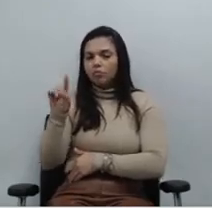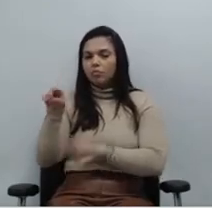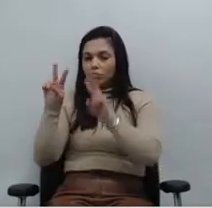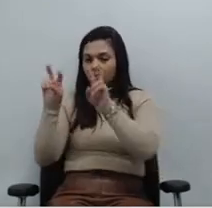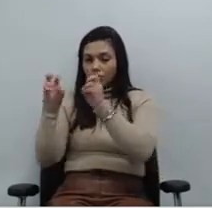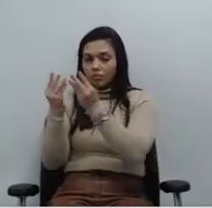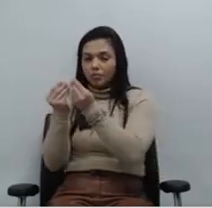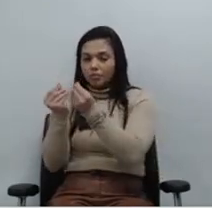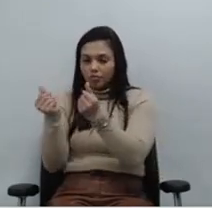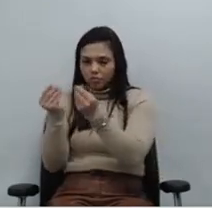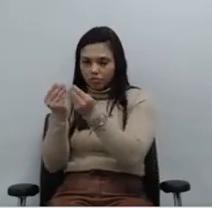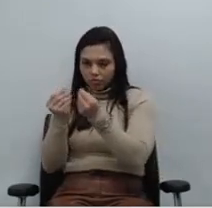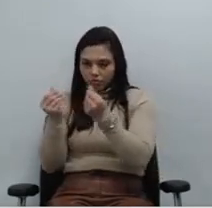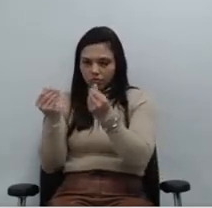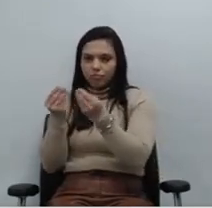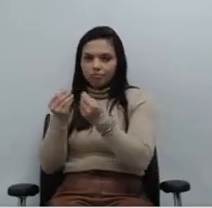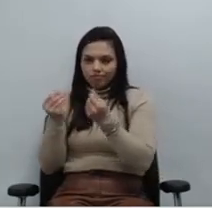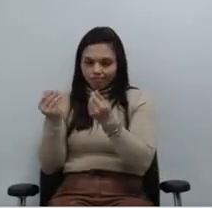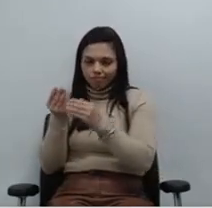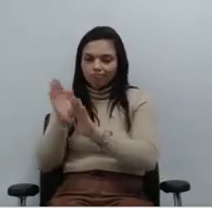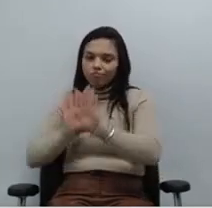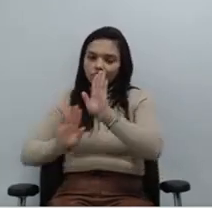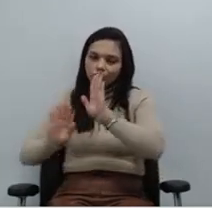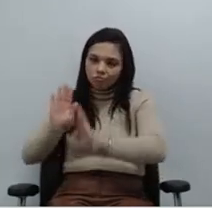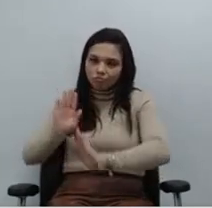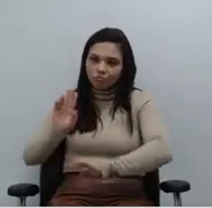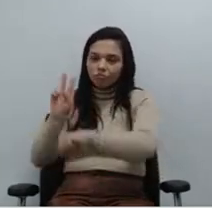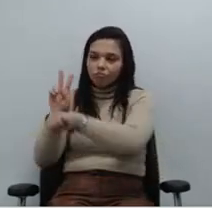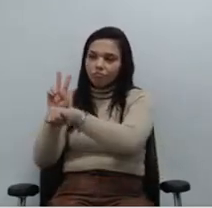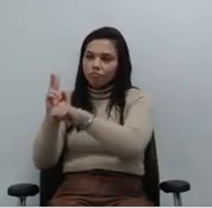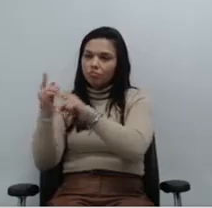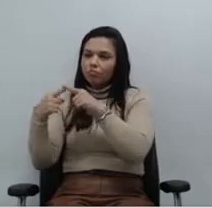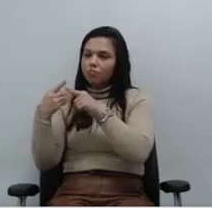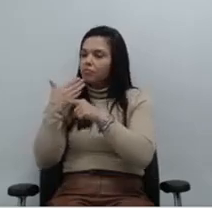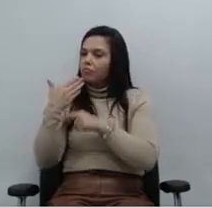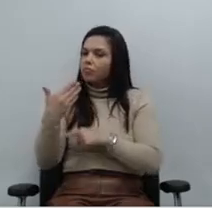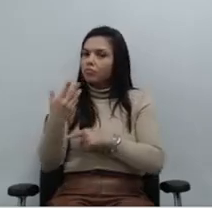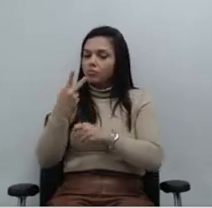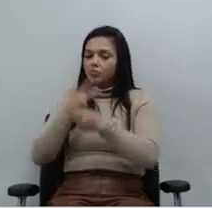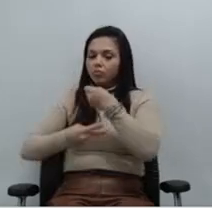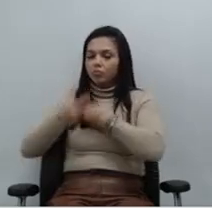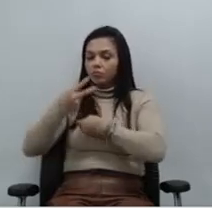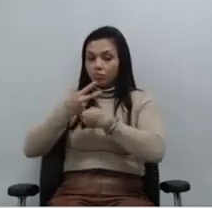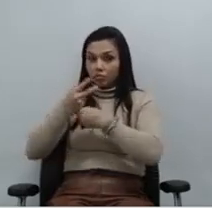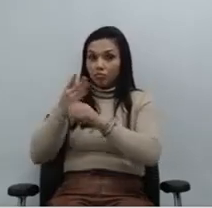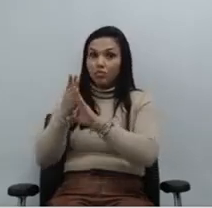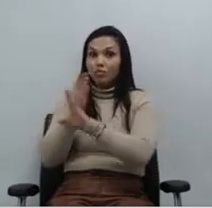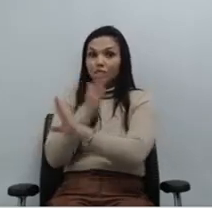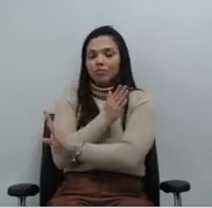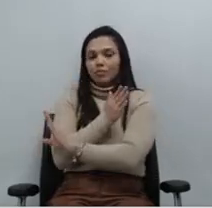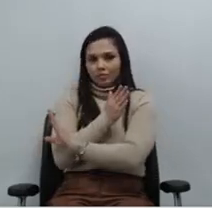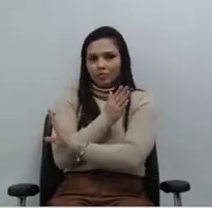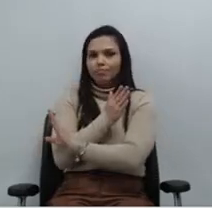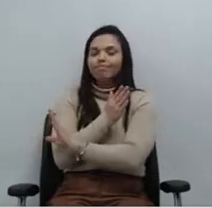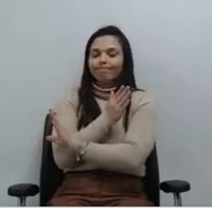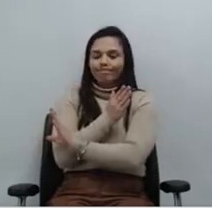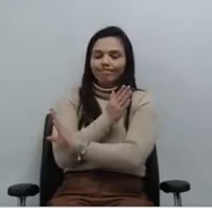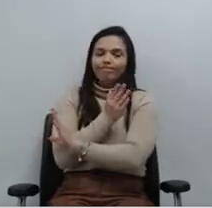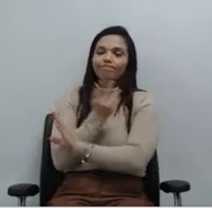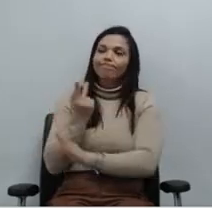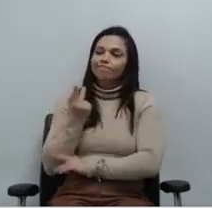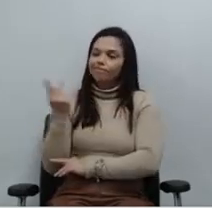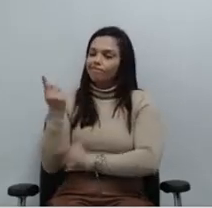só esclarecer os demais conselheiros, né? Houve esse cuidado, porque havia esse pedido de 2 anos de afastamento. Nós chegamos